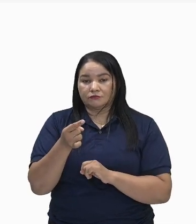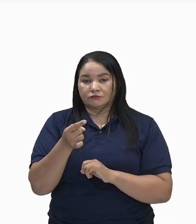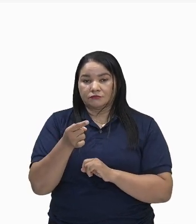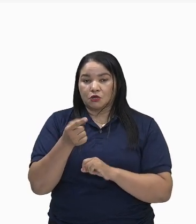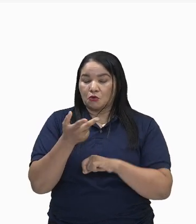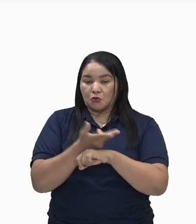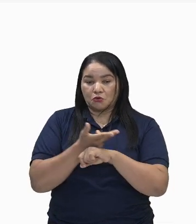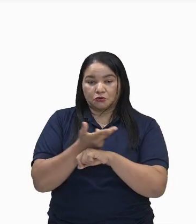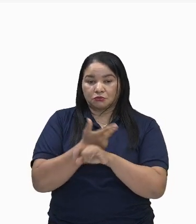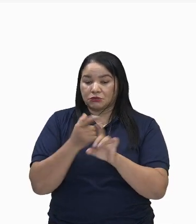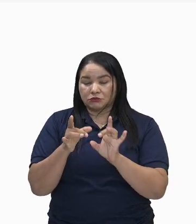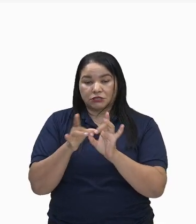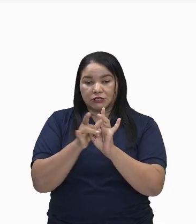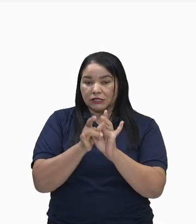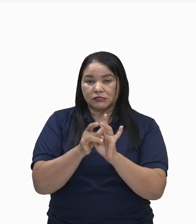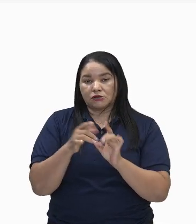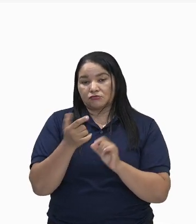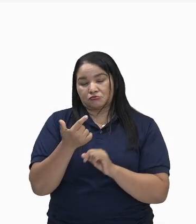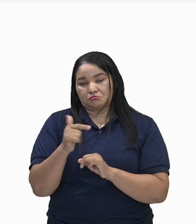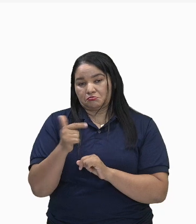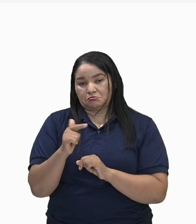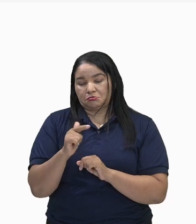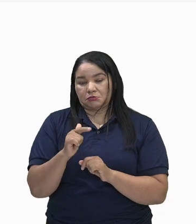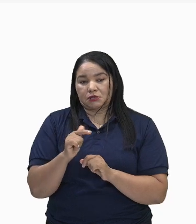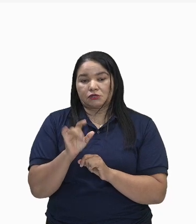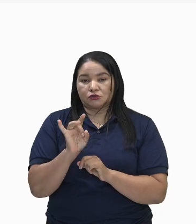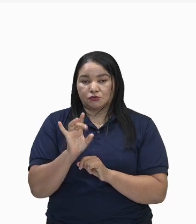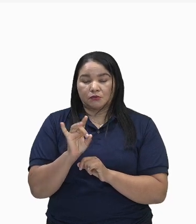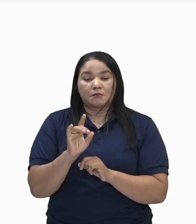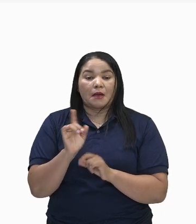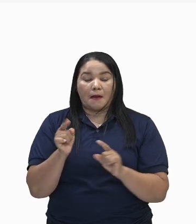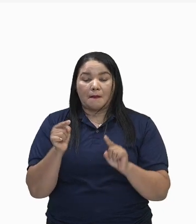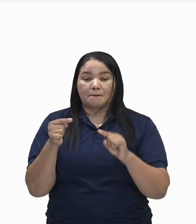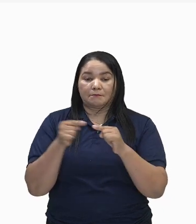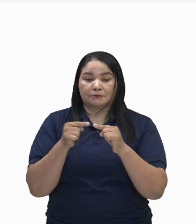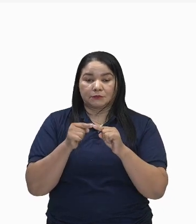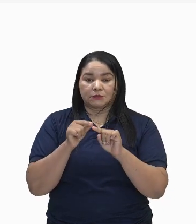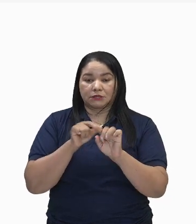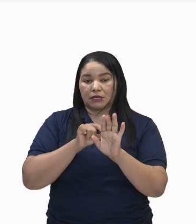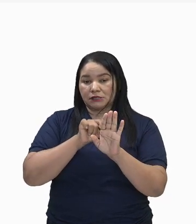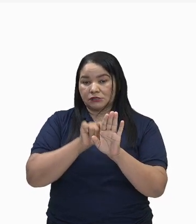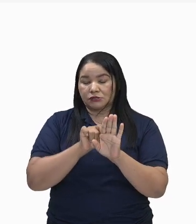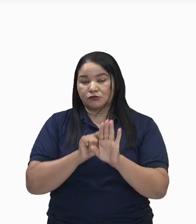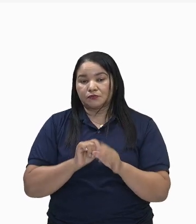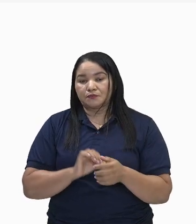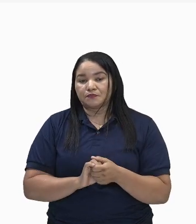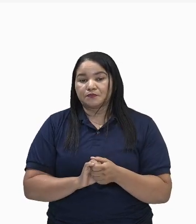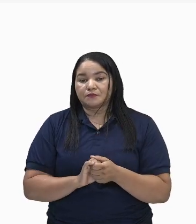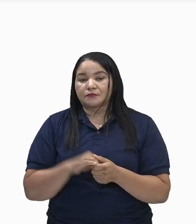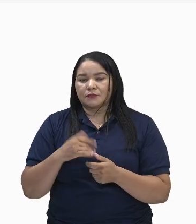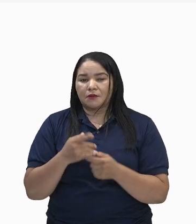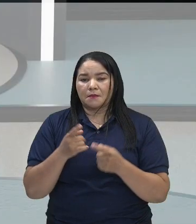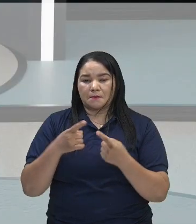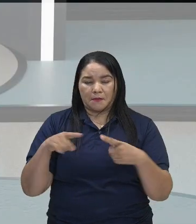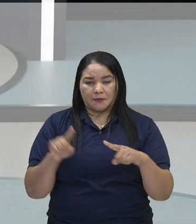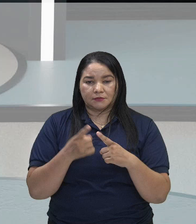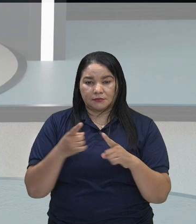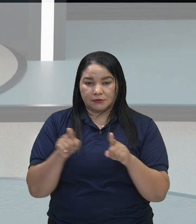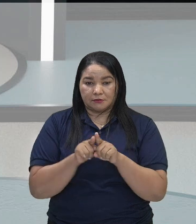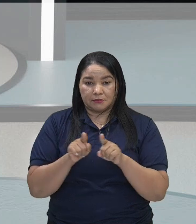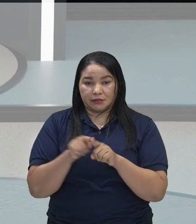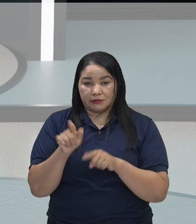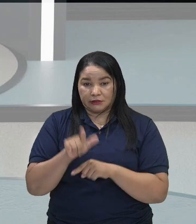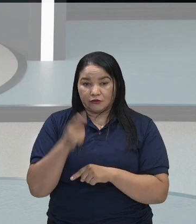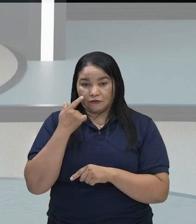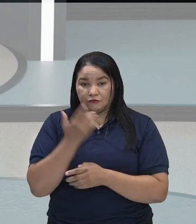aparecer conjunção. Por isso, chama-se assíndeto. Vamos ver, então, na música e na literatura, a presença